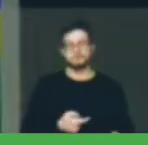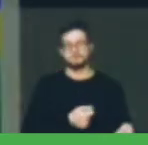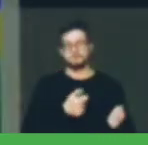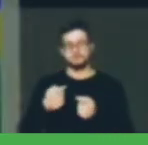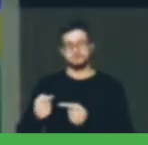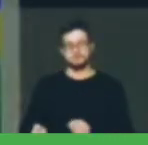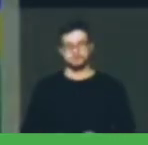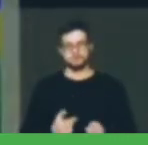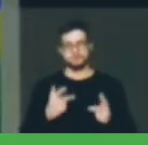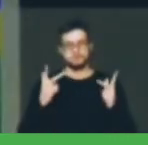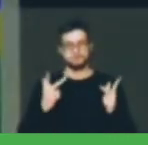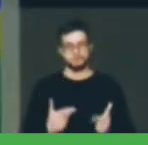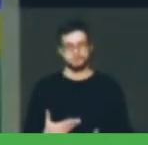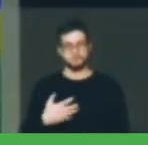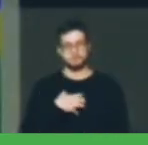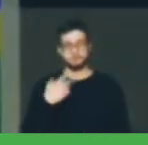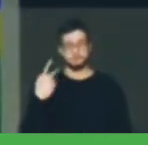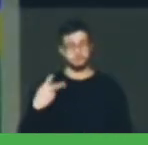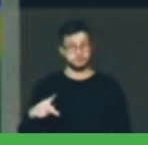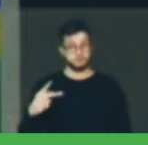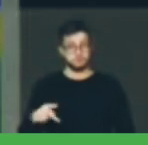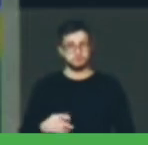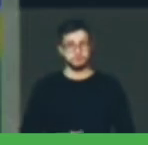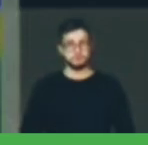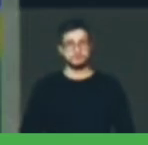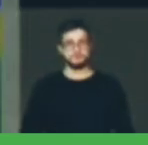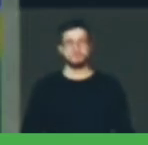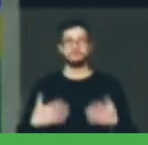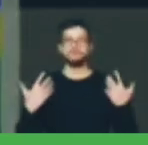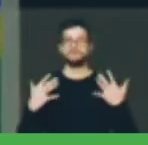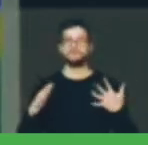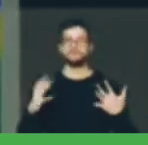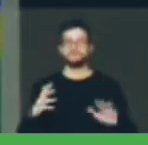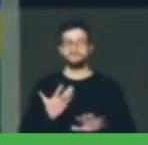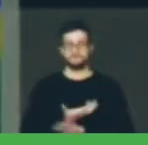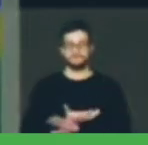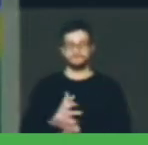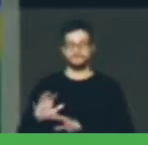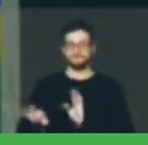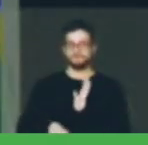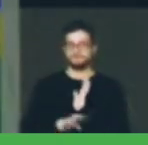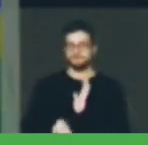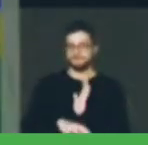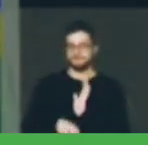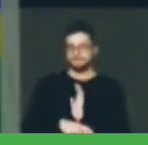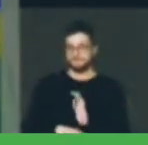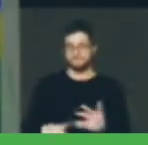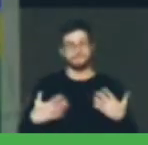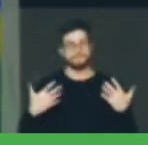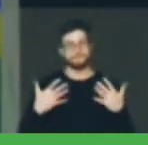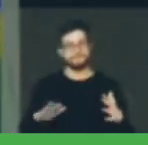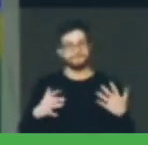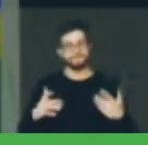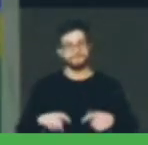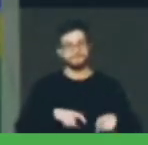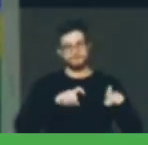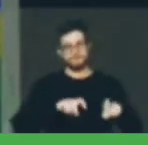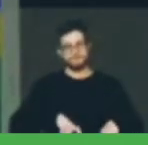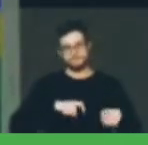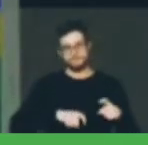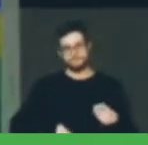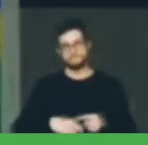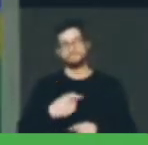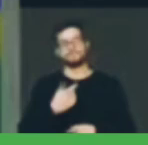seus interesses. Viva o meio ambiente! Viva o agricultor, que é o ser humano